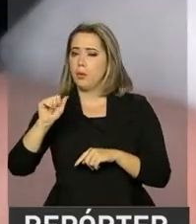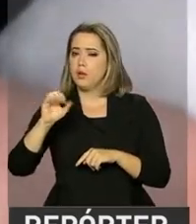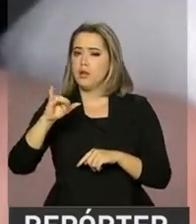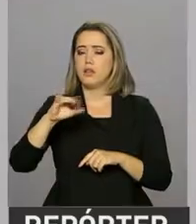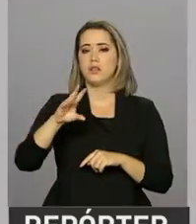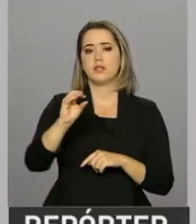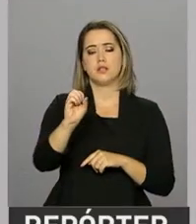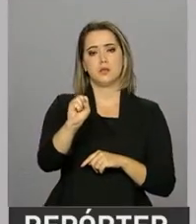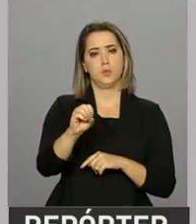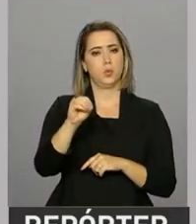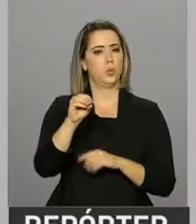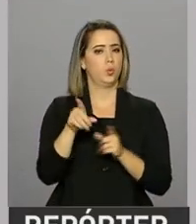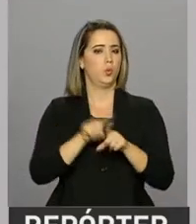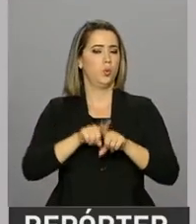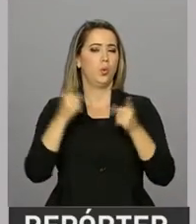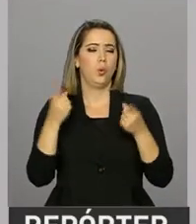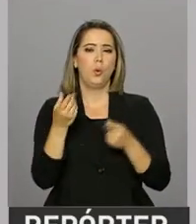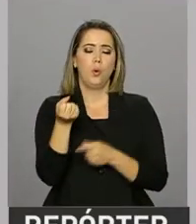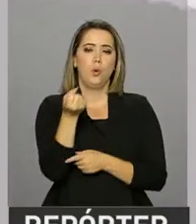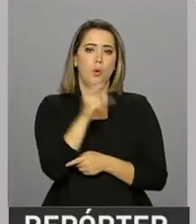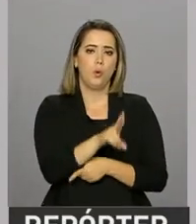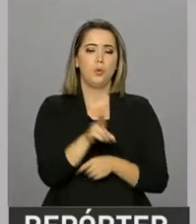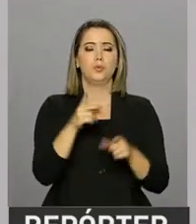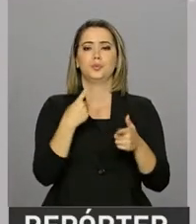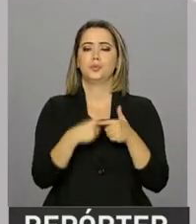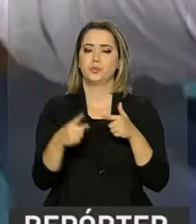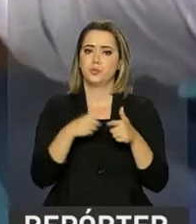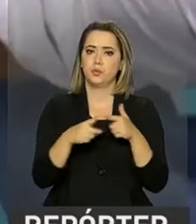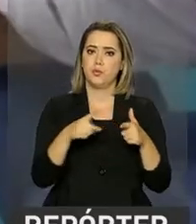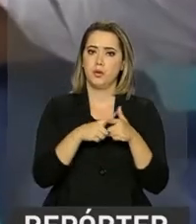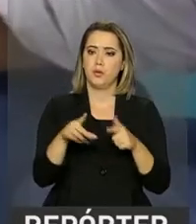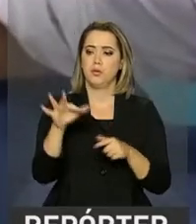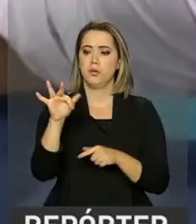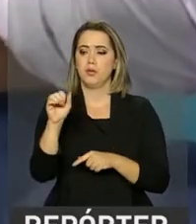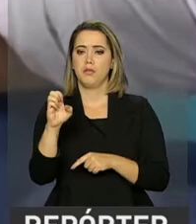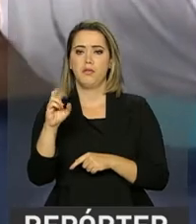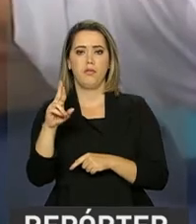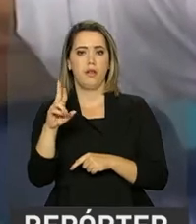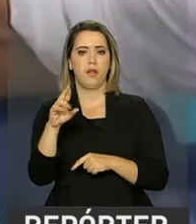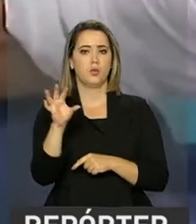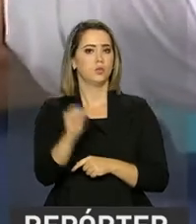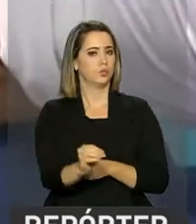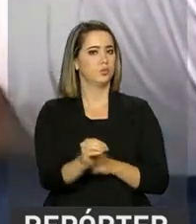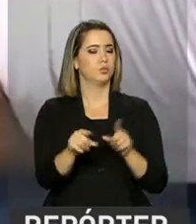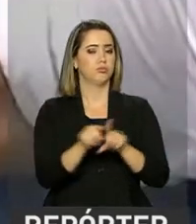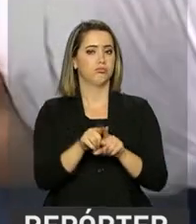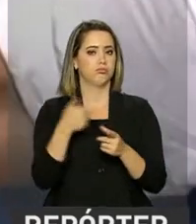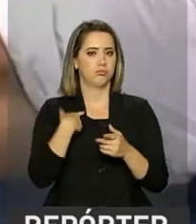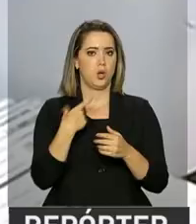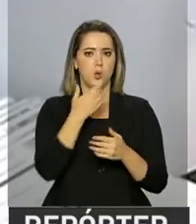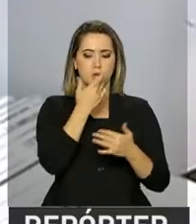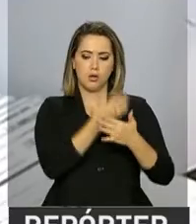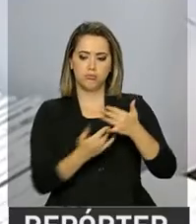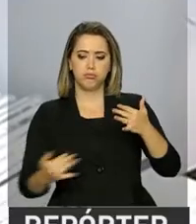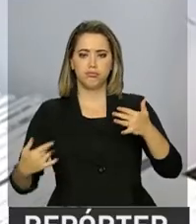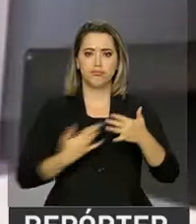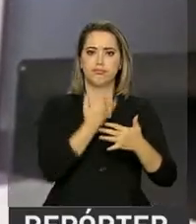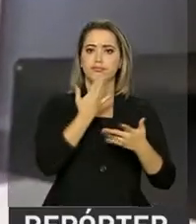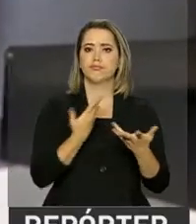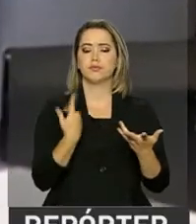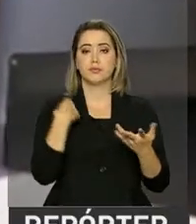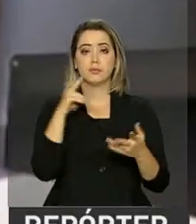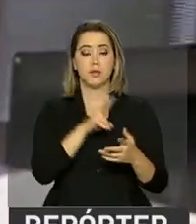ou se tem falciforme que provoca dificuldades na circulação do sangue e no caso de o exame der positivo